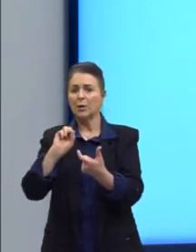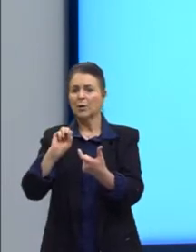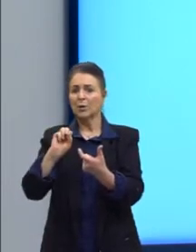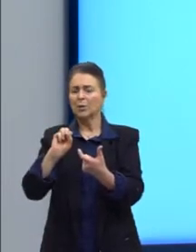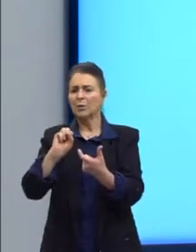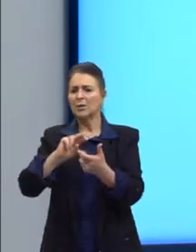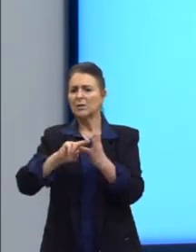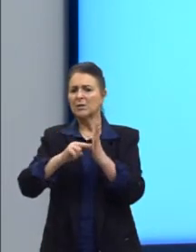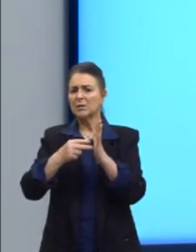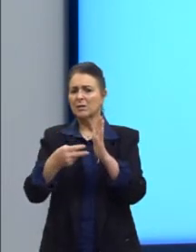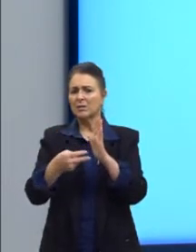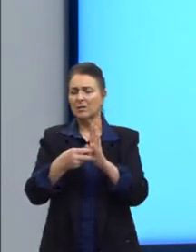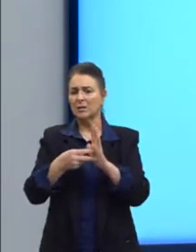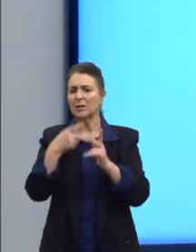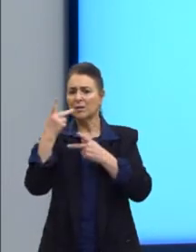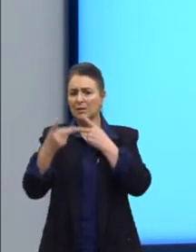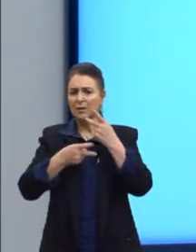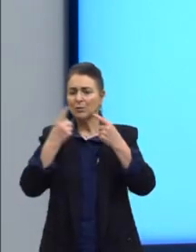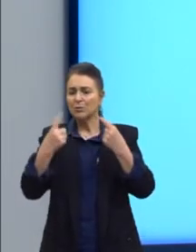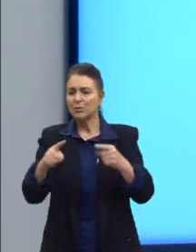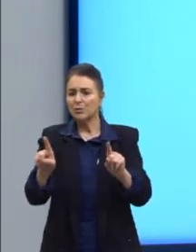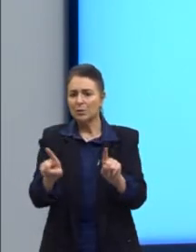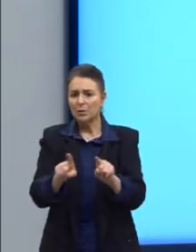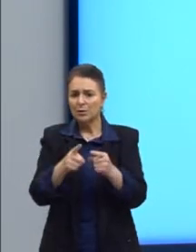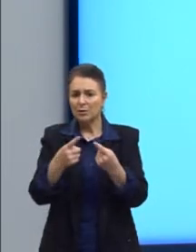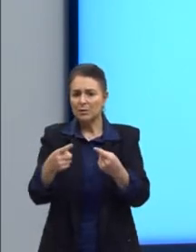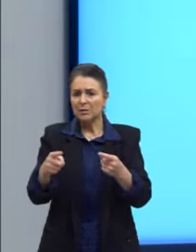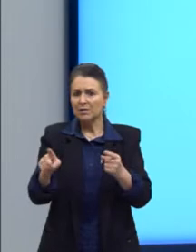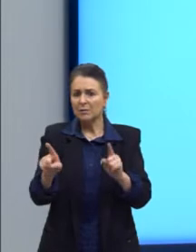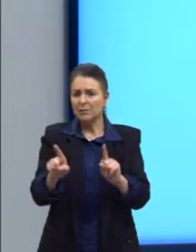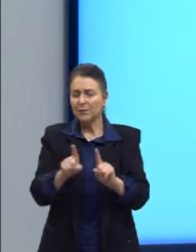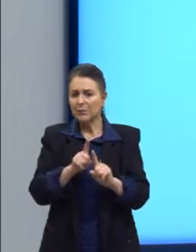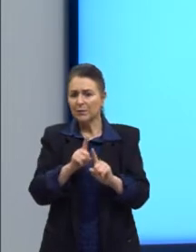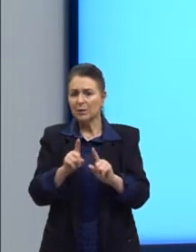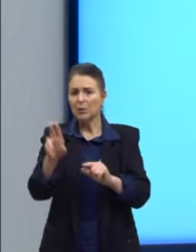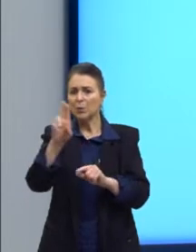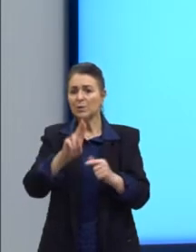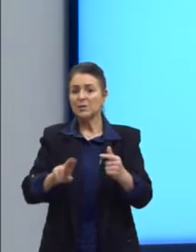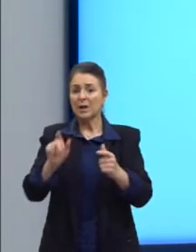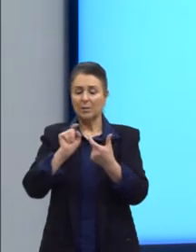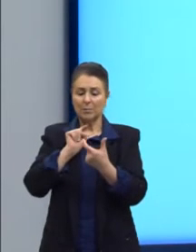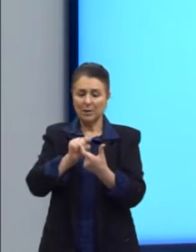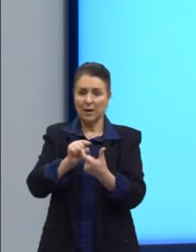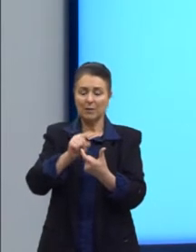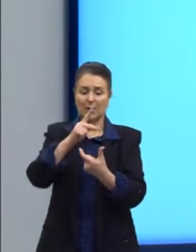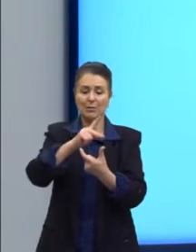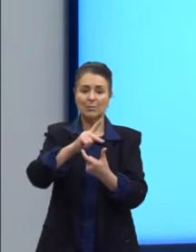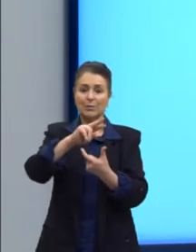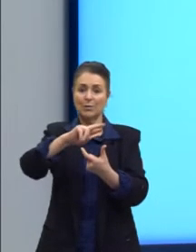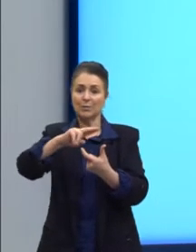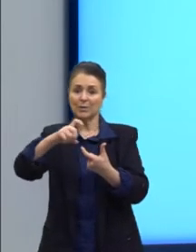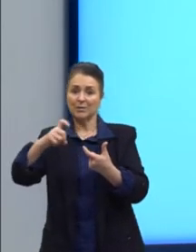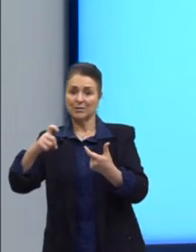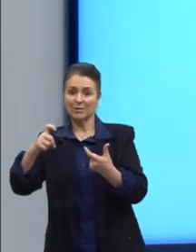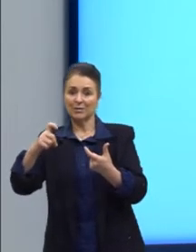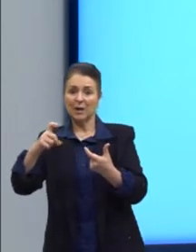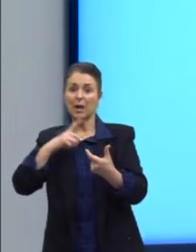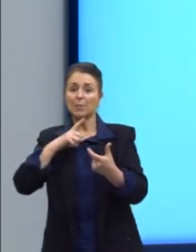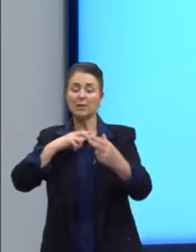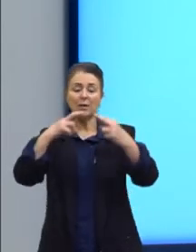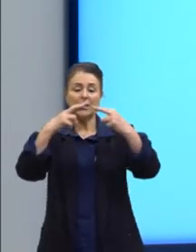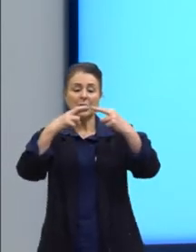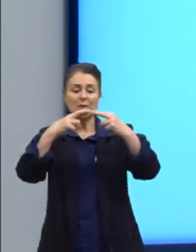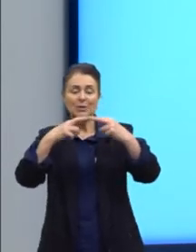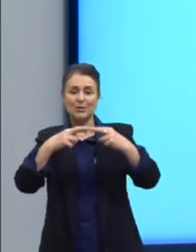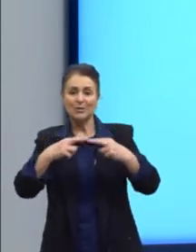a gente está falando em canções quando a gente está falando em música usar proparoxítonas é um recurso para imprimir ritmo